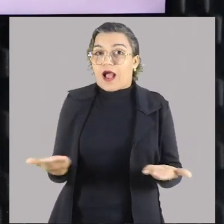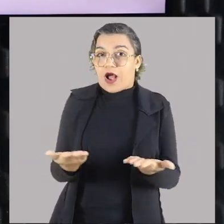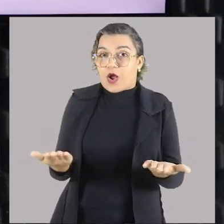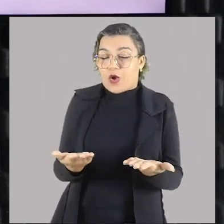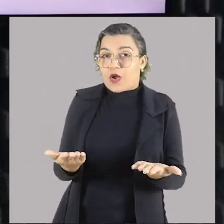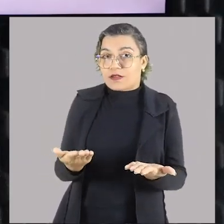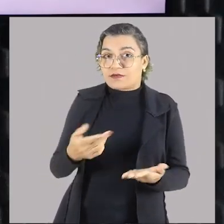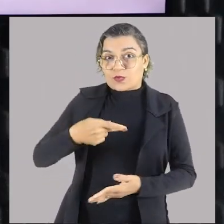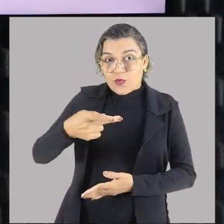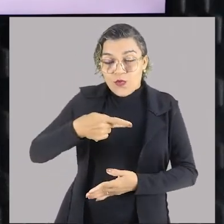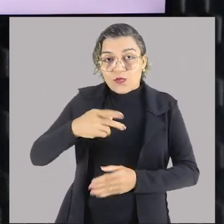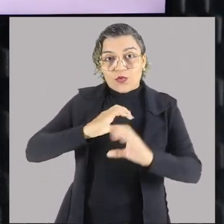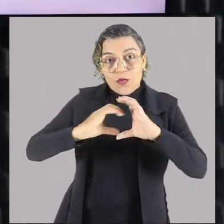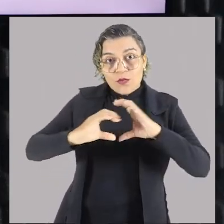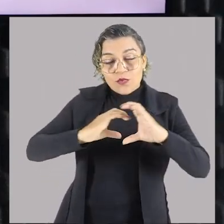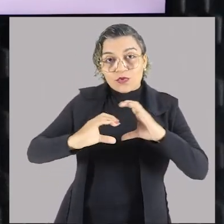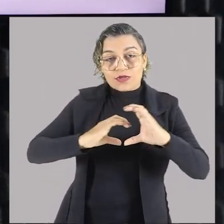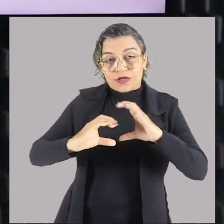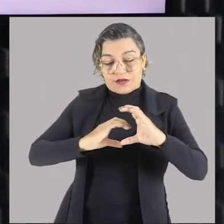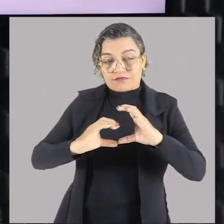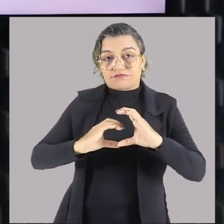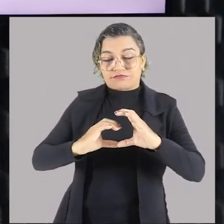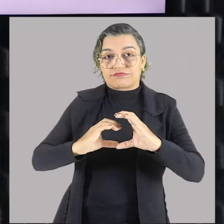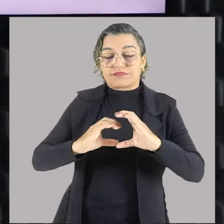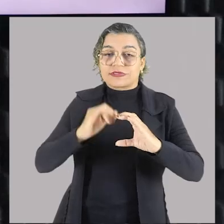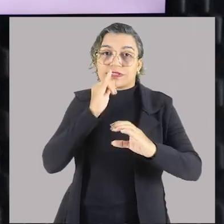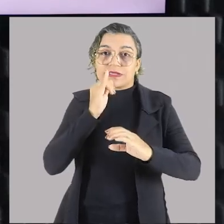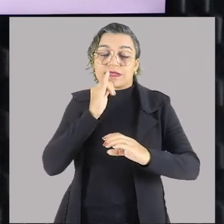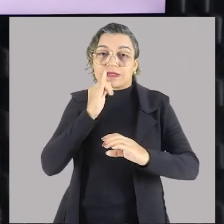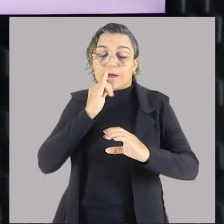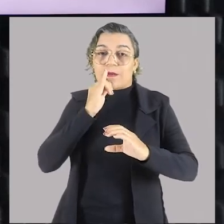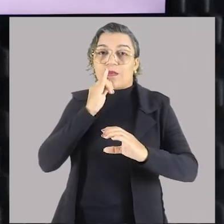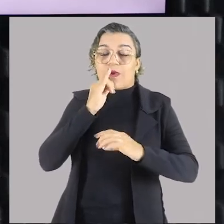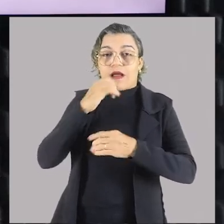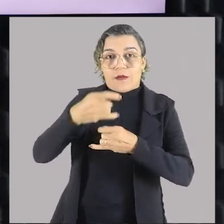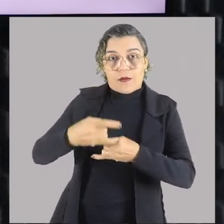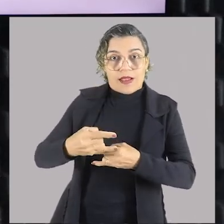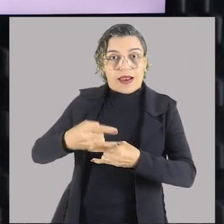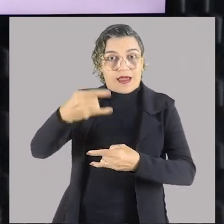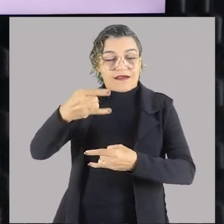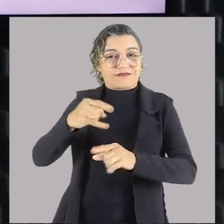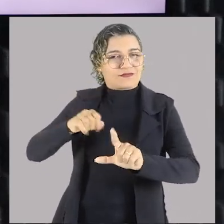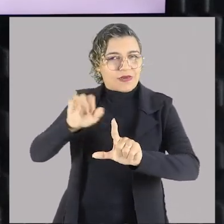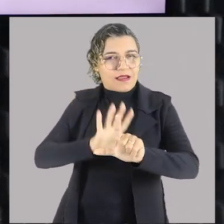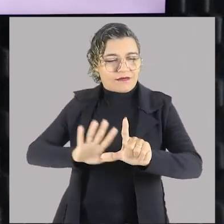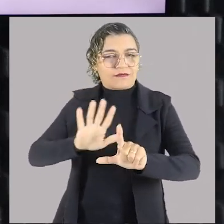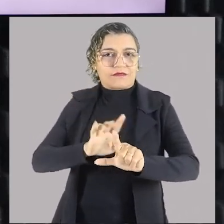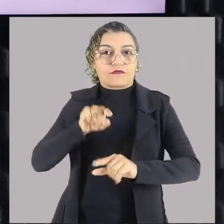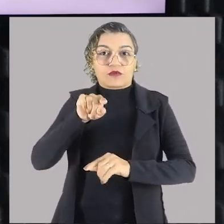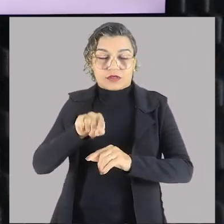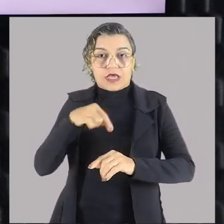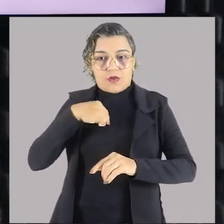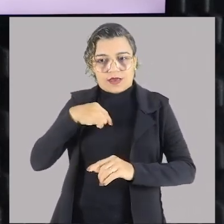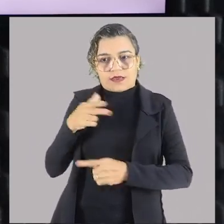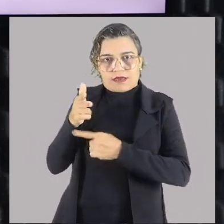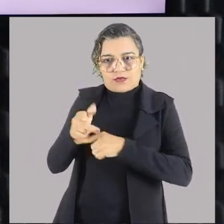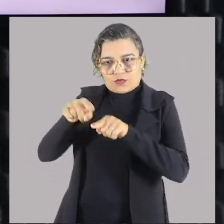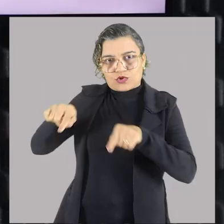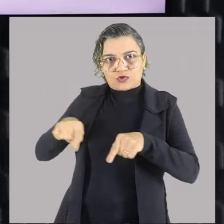nos comunicando através de uma aula virtual. Eu estou aqui em um estúdio gravando, vocês estão aí